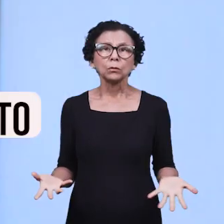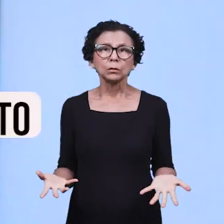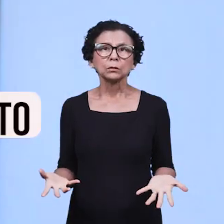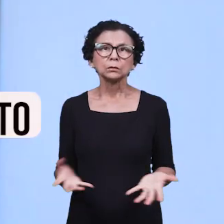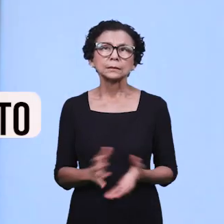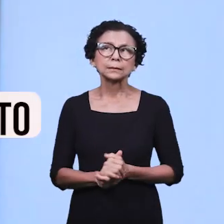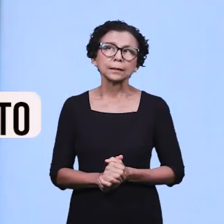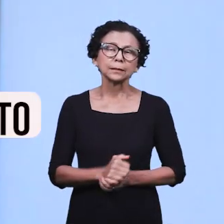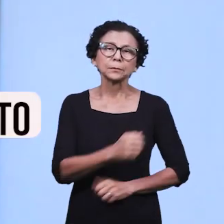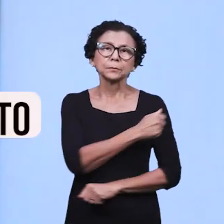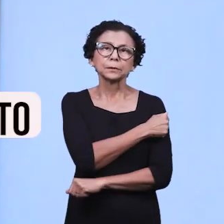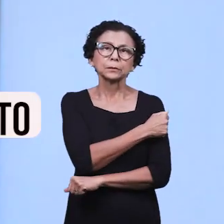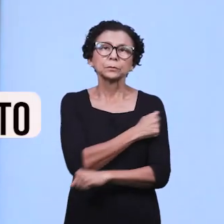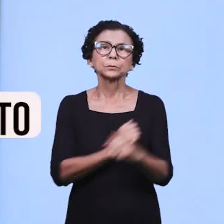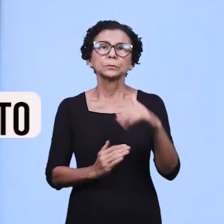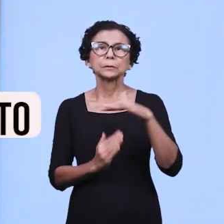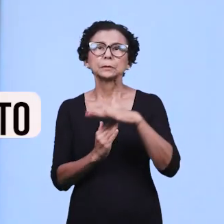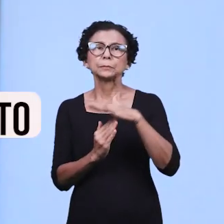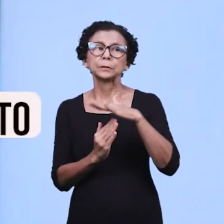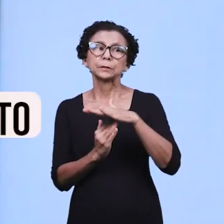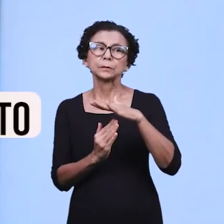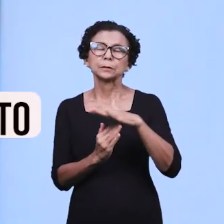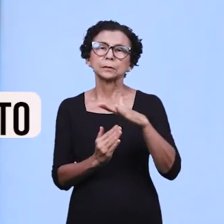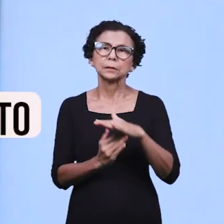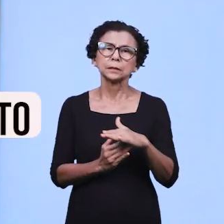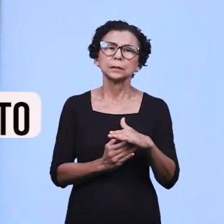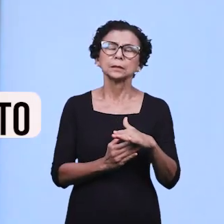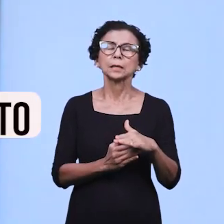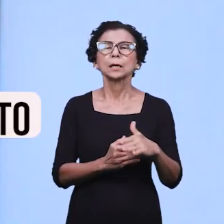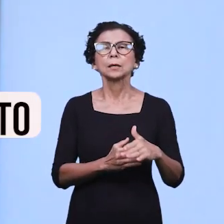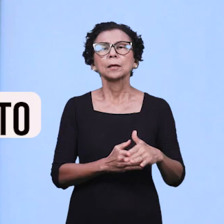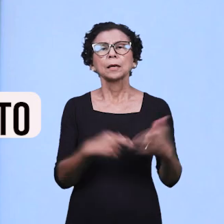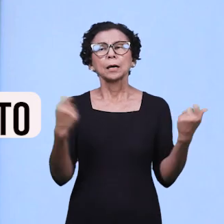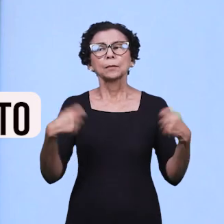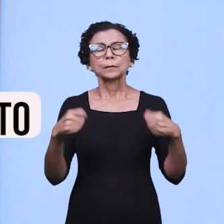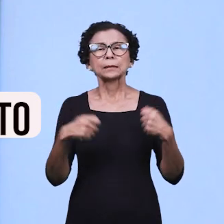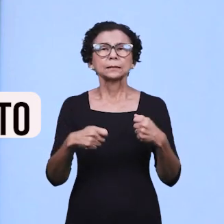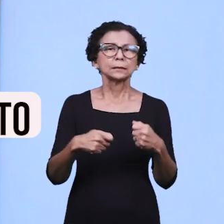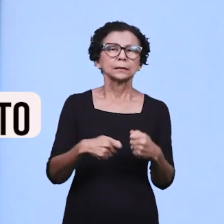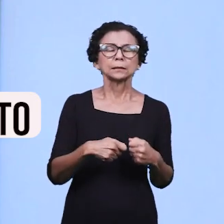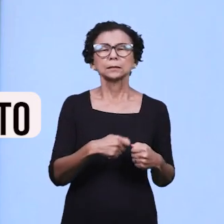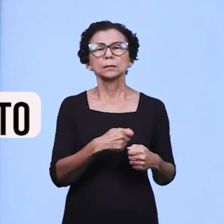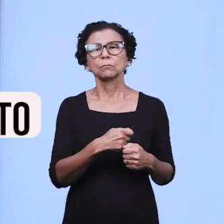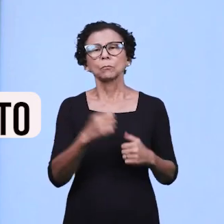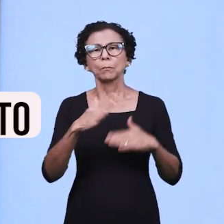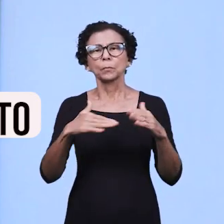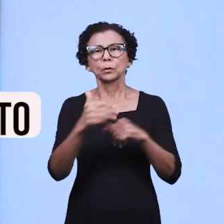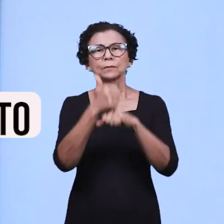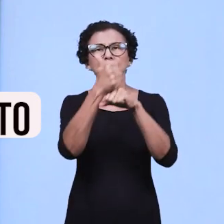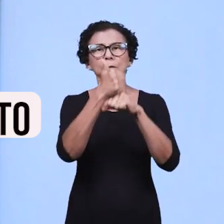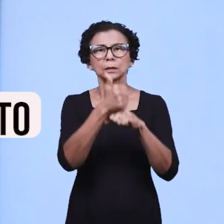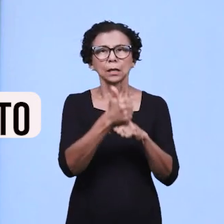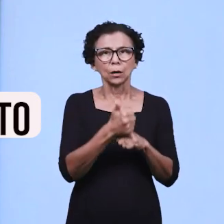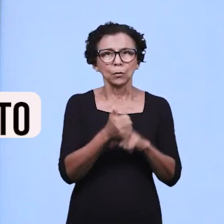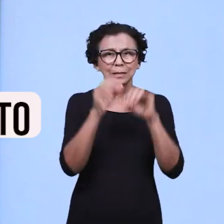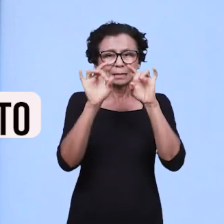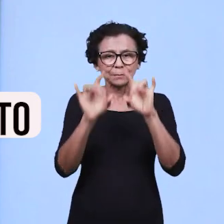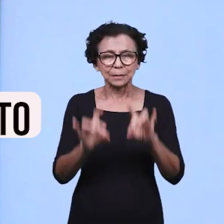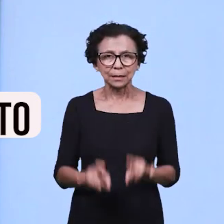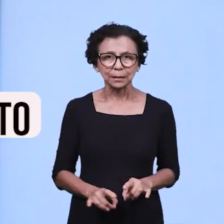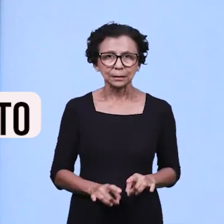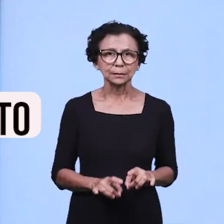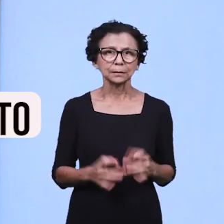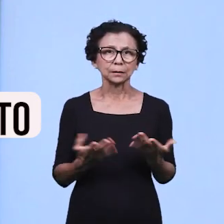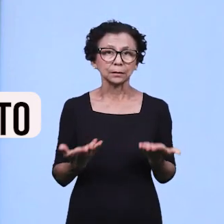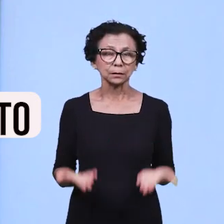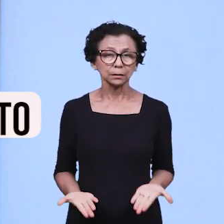uma limitação que às vezes tem que ser pesquisado por um especialista para ver se é uma deficiência. Então, a melhor maneira é isso, é definir.